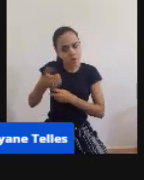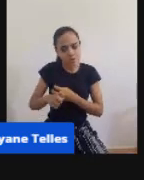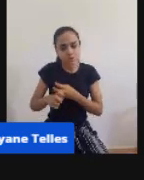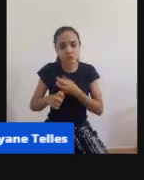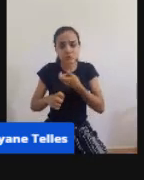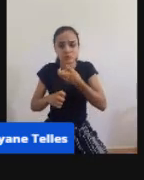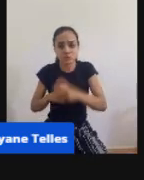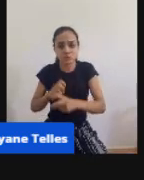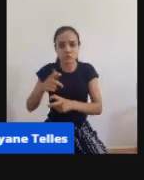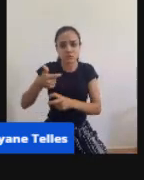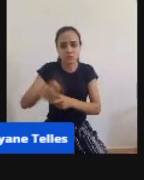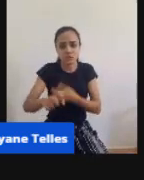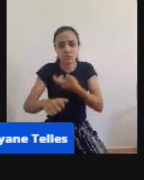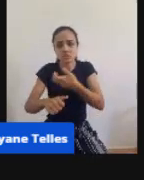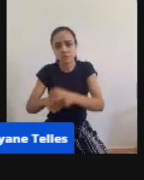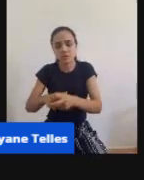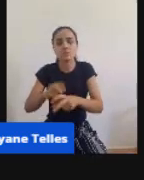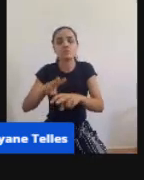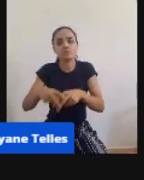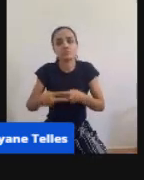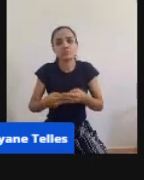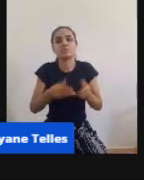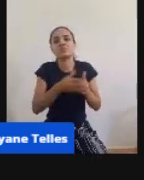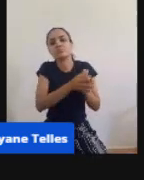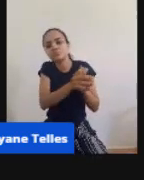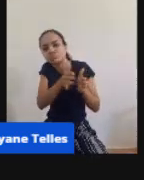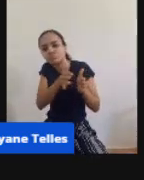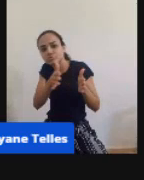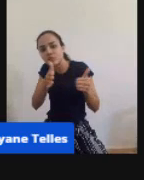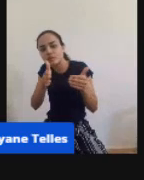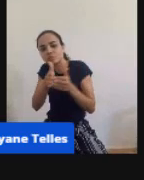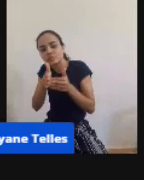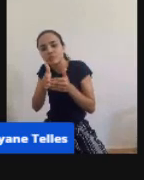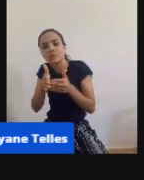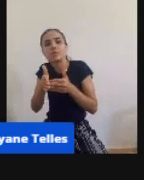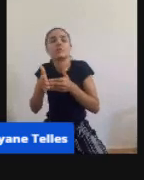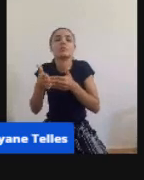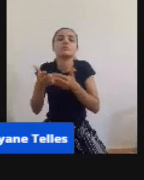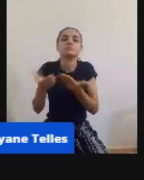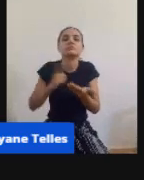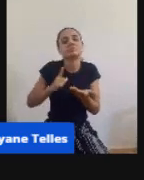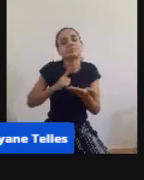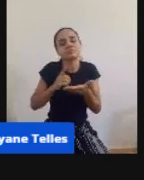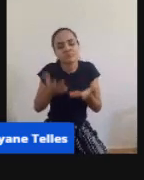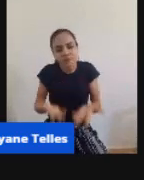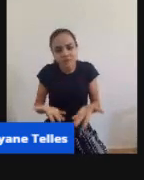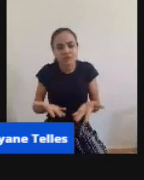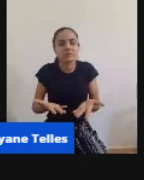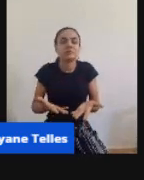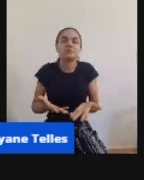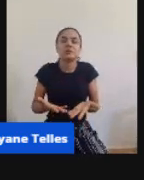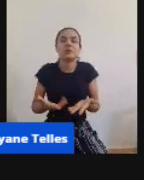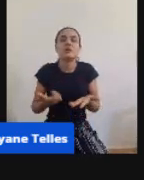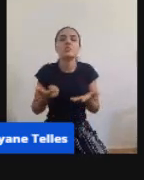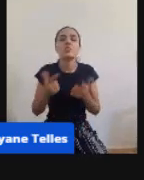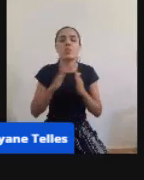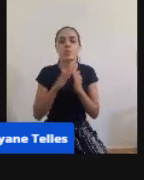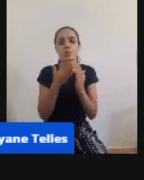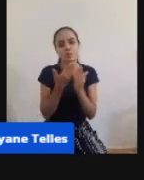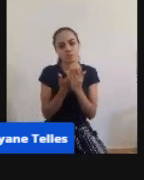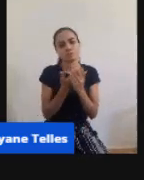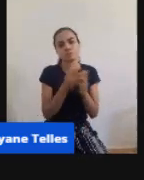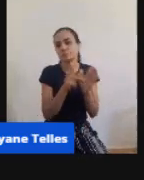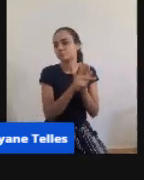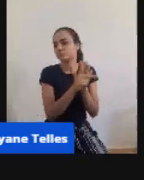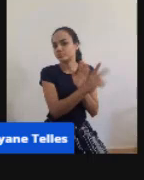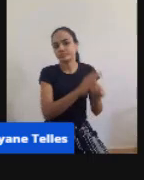isso também é um acordo com a unidade escolar, como que vocês vão proceder para fazer esse planejamento. Tá? No